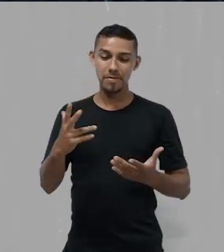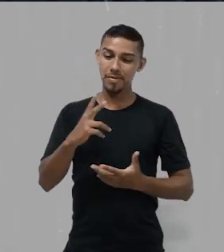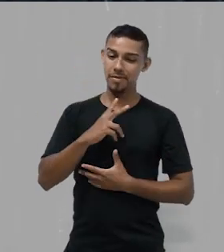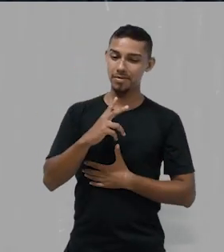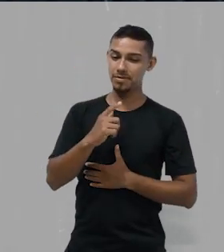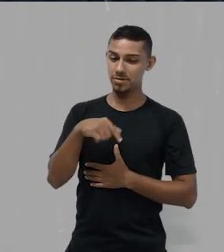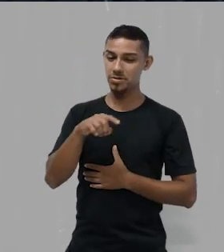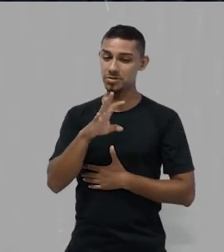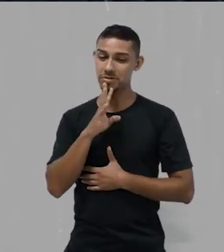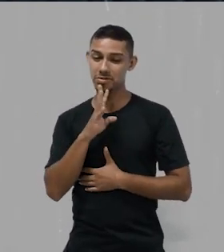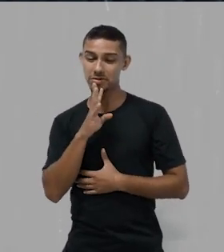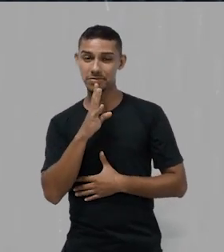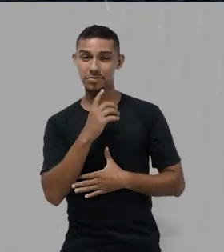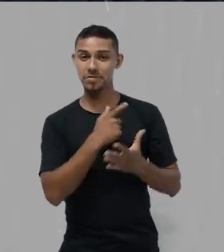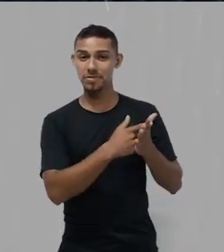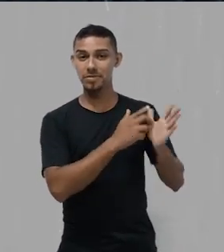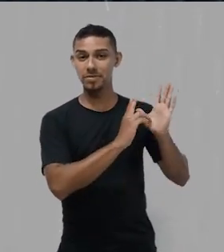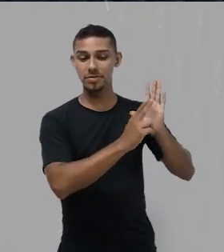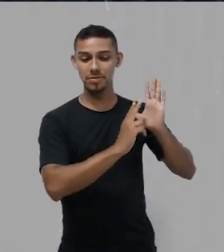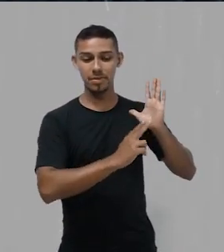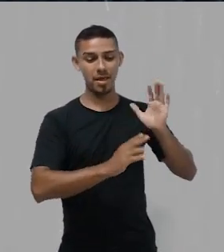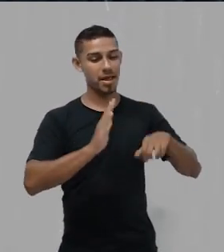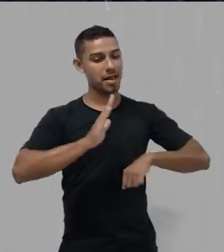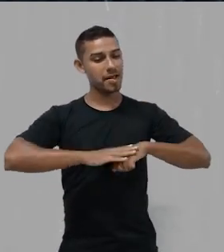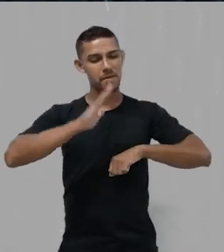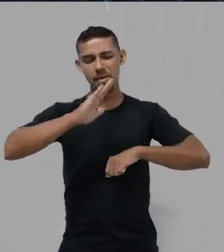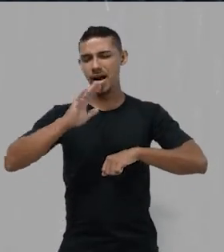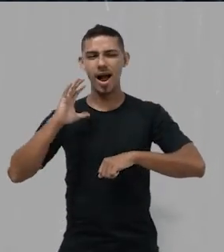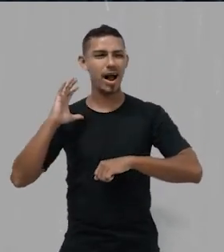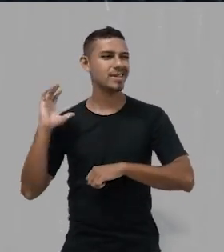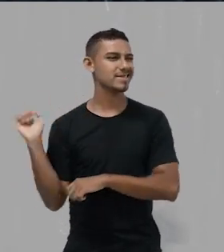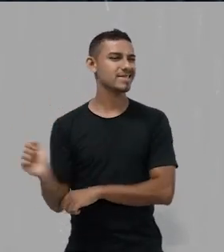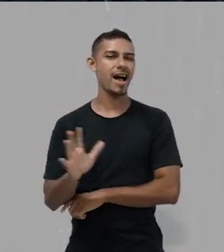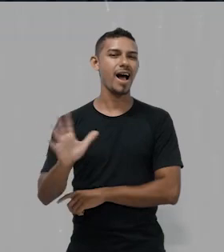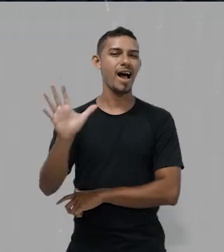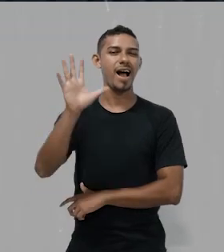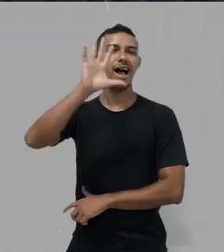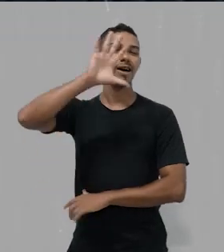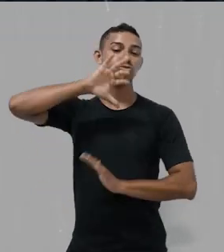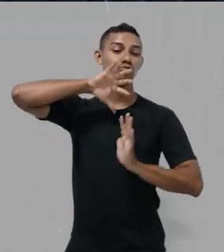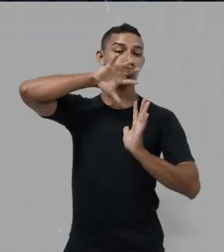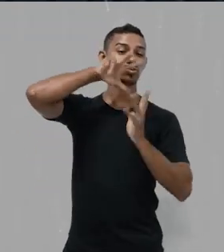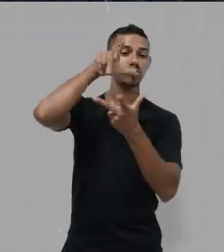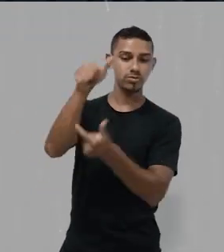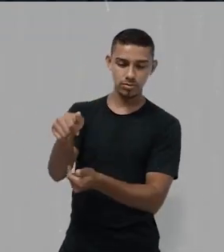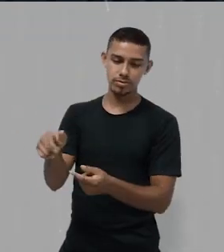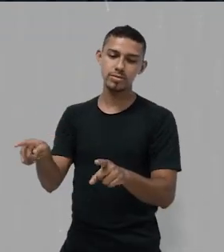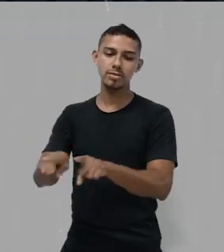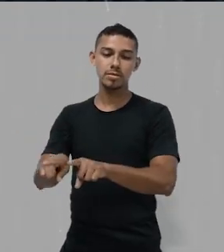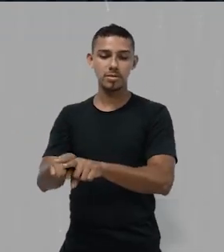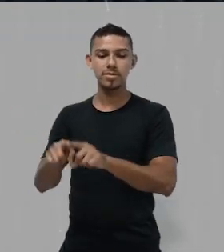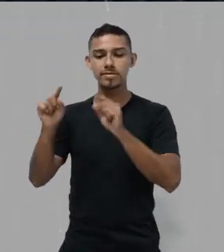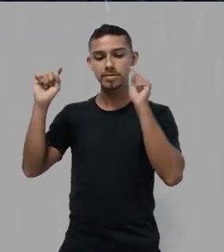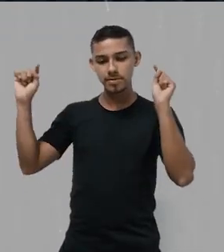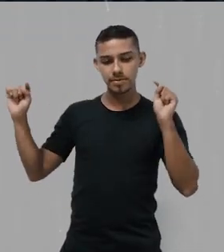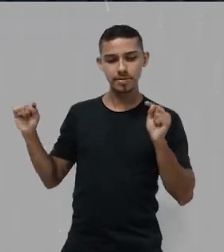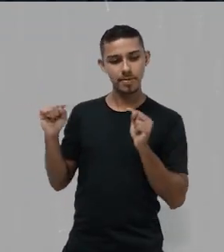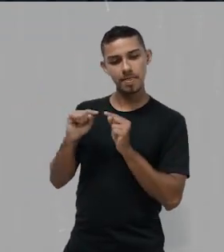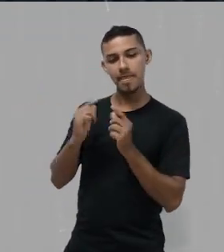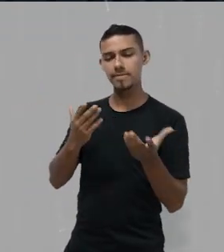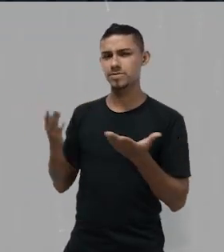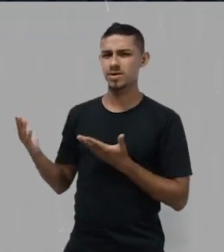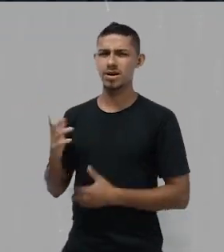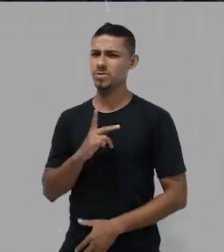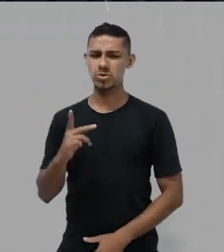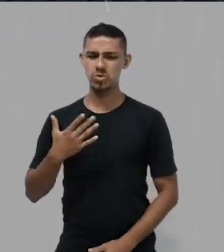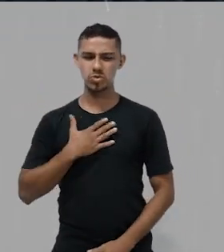falar muito, estão na lista dos quadros mais caros vendidos no mundo. E ainda tem quadros vendidos que eu vou mostrar aqui para vocês. Então, professor,